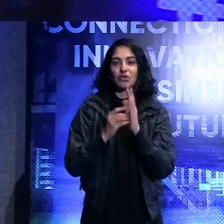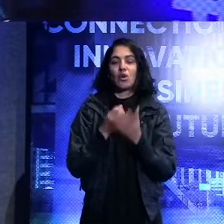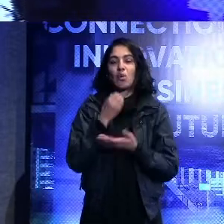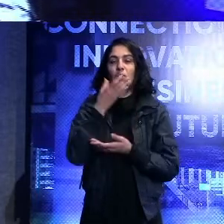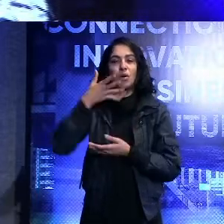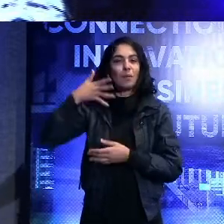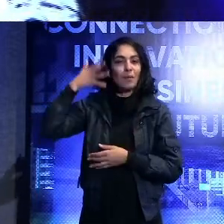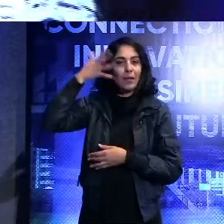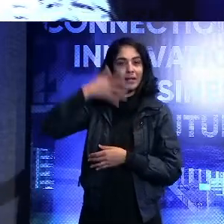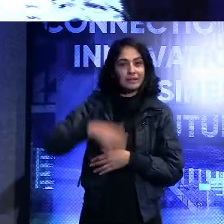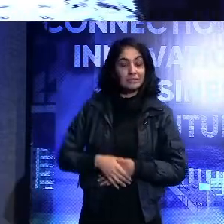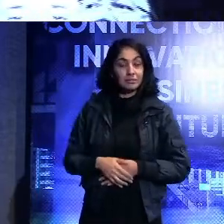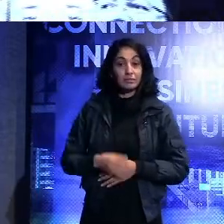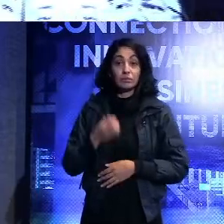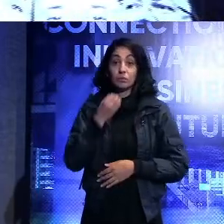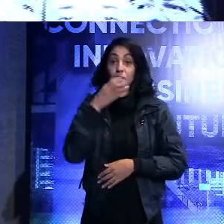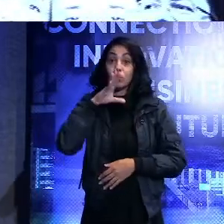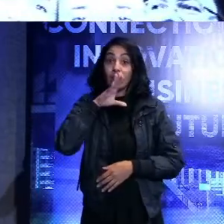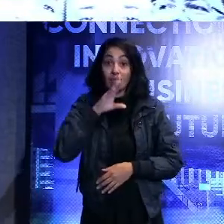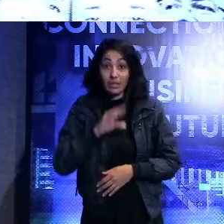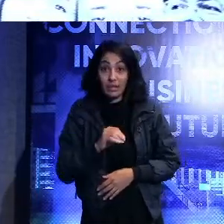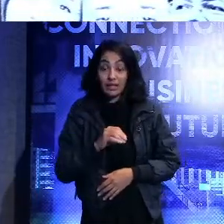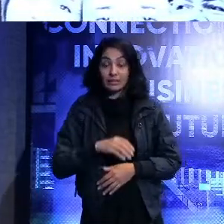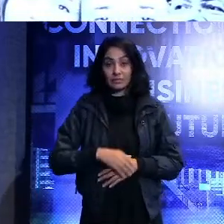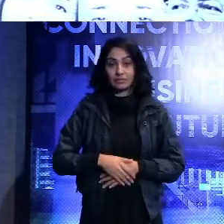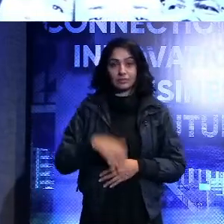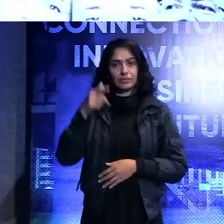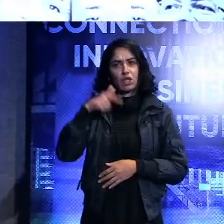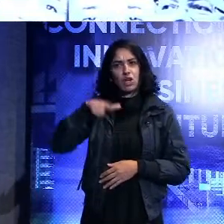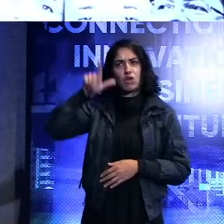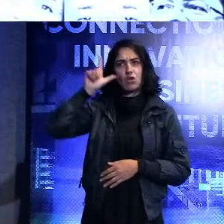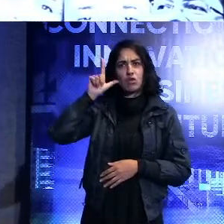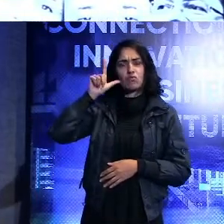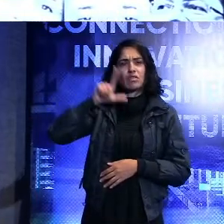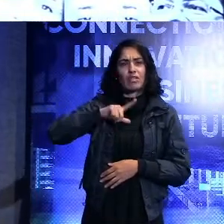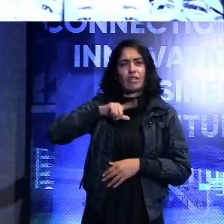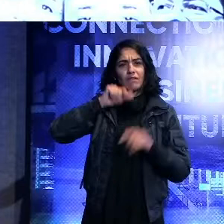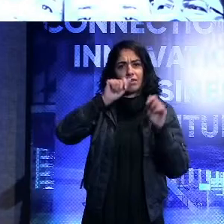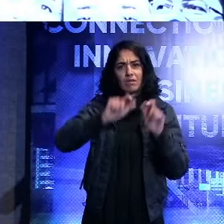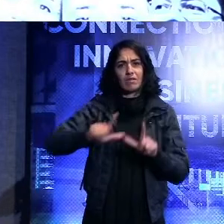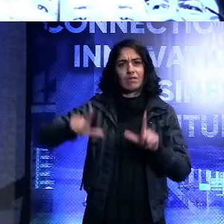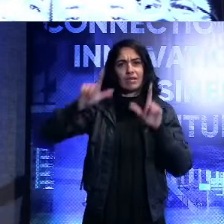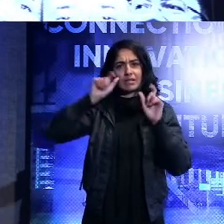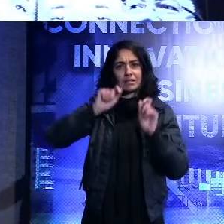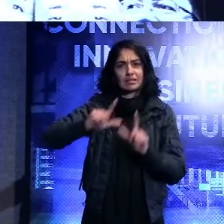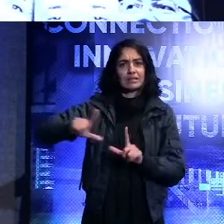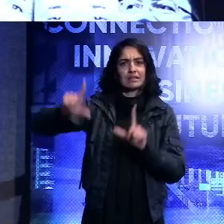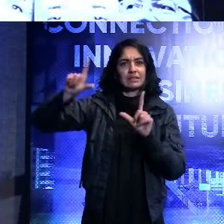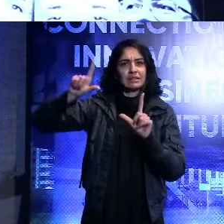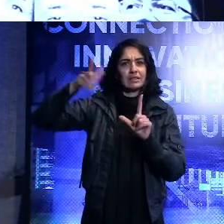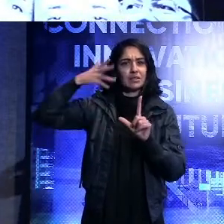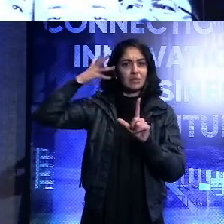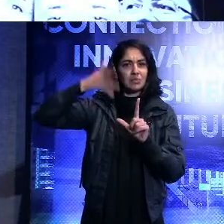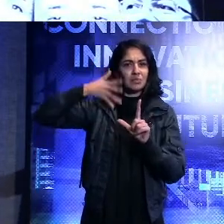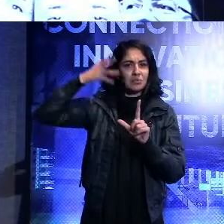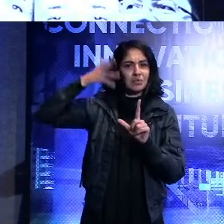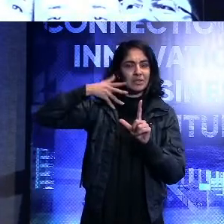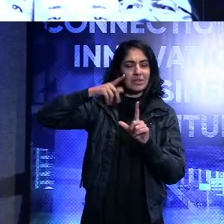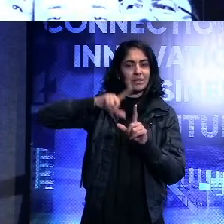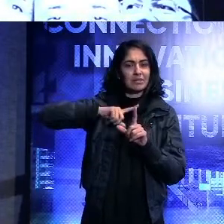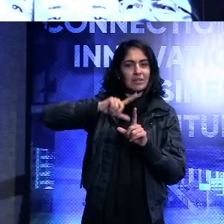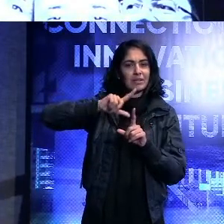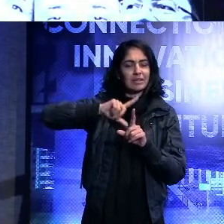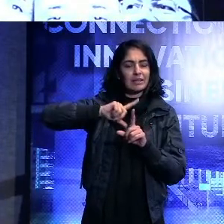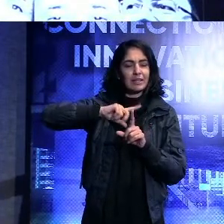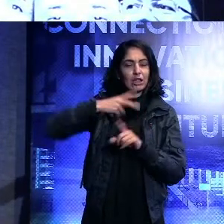Bom, gente, boa tarde. Eu não tenho aquele slidezinho de apresentação de palestrante, mas tem duas curiosidades,